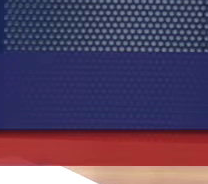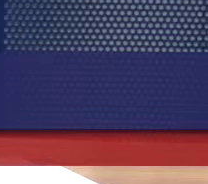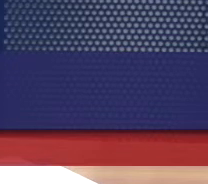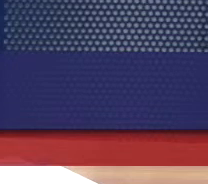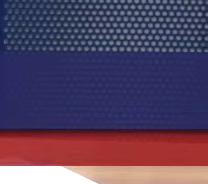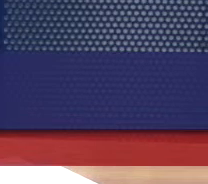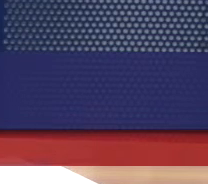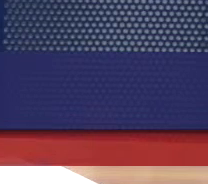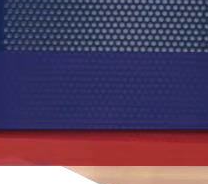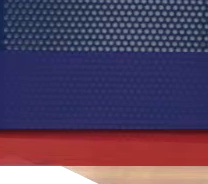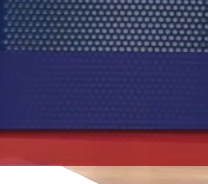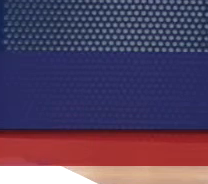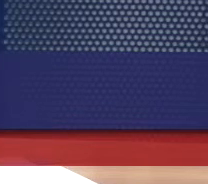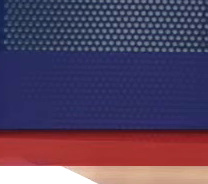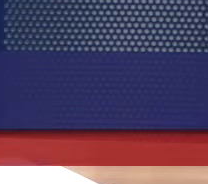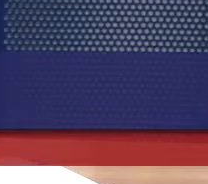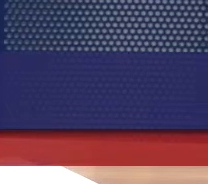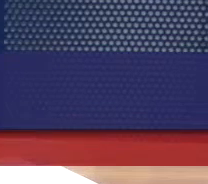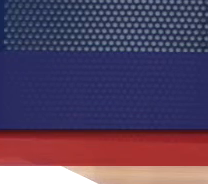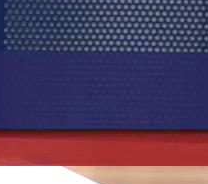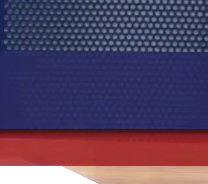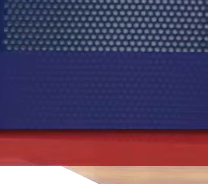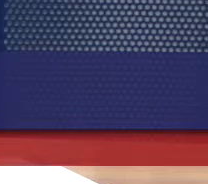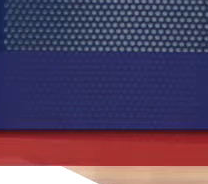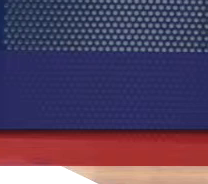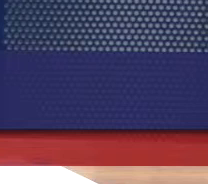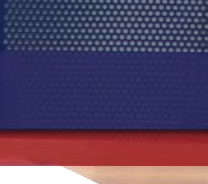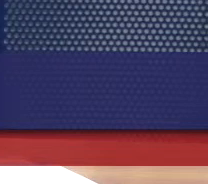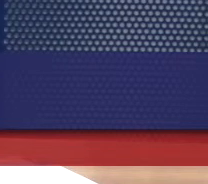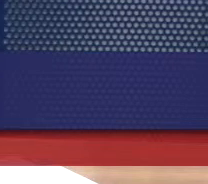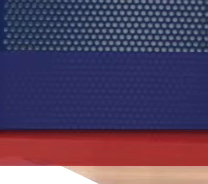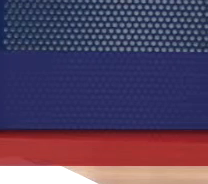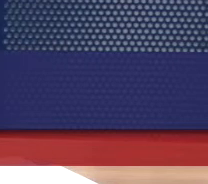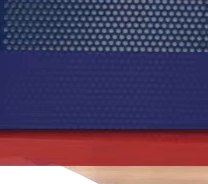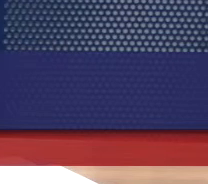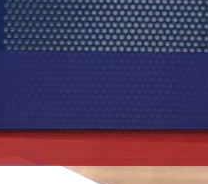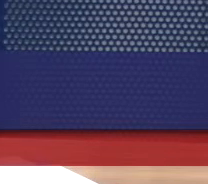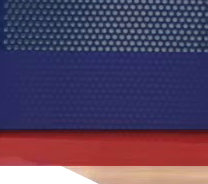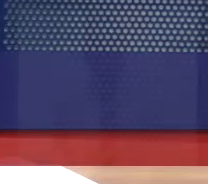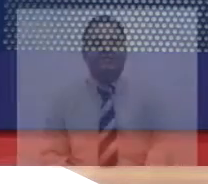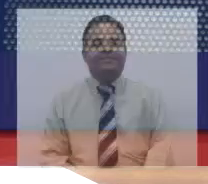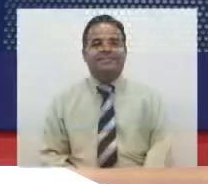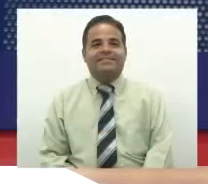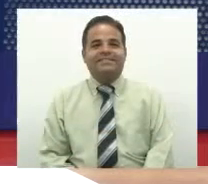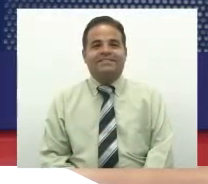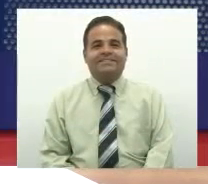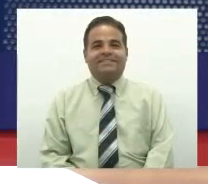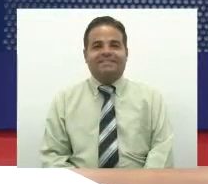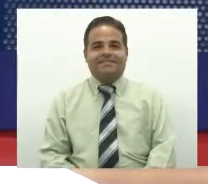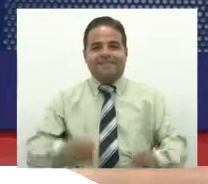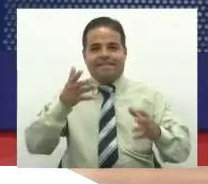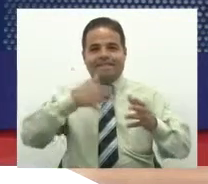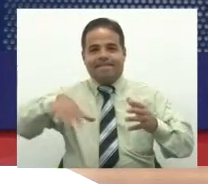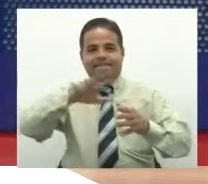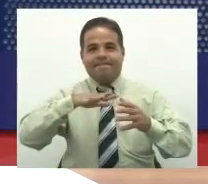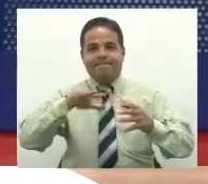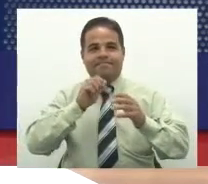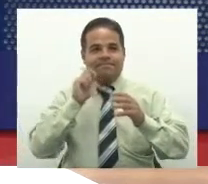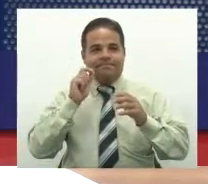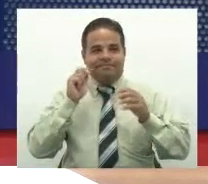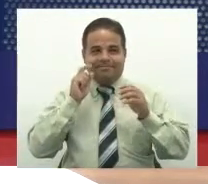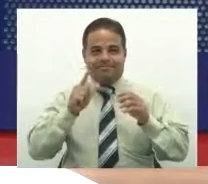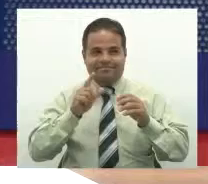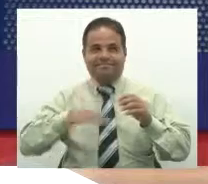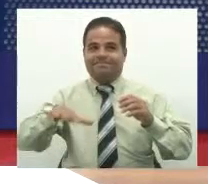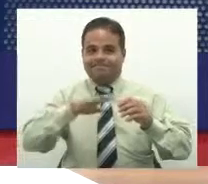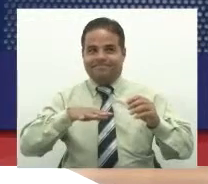Oficial. Na publicidade, nós temos 6 publicitários e 5 profissionais para atendimento, além de 2 de mídia